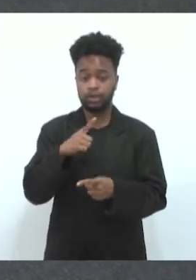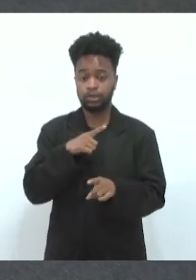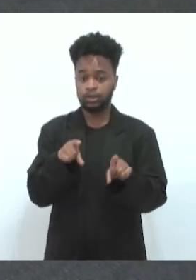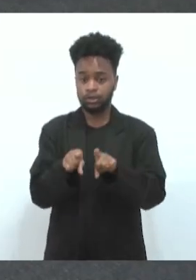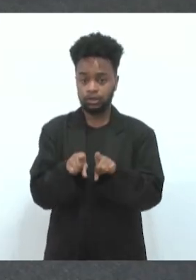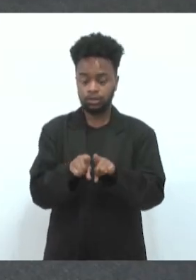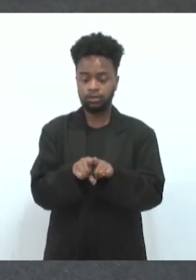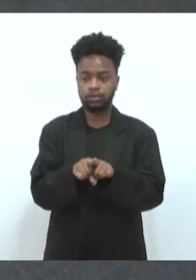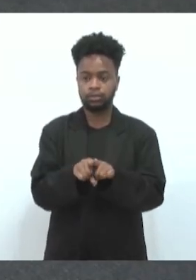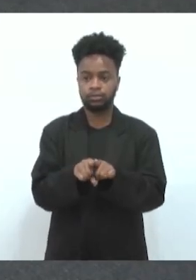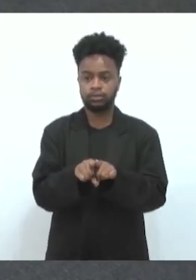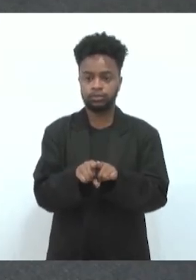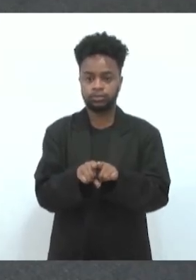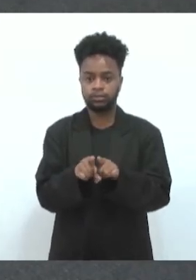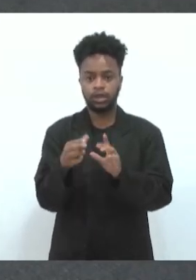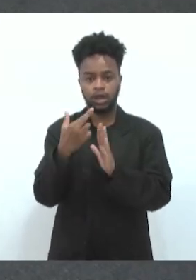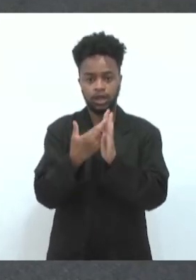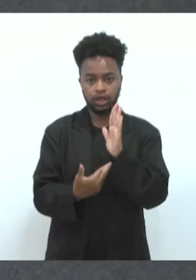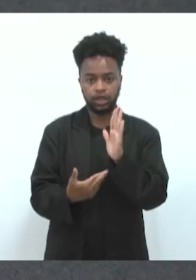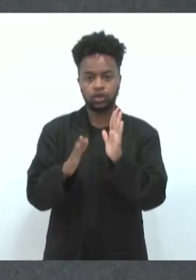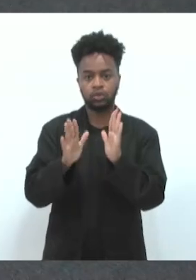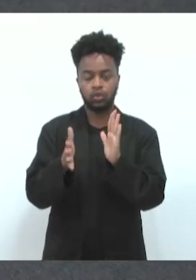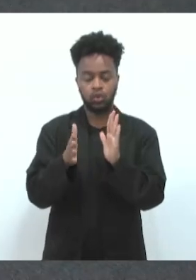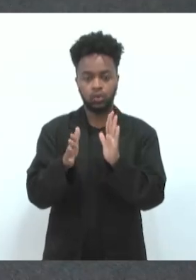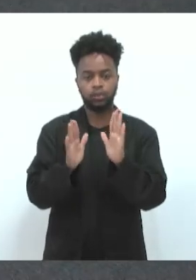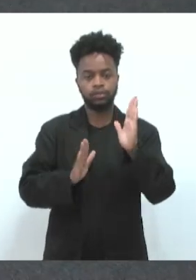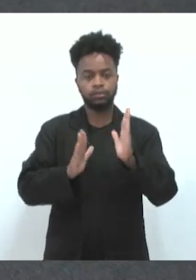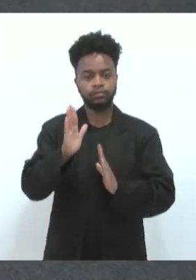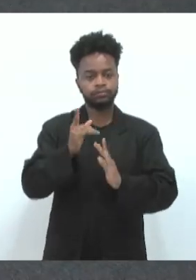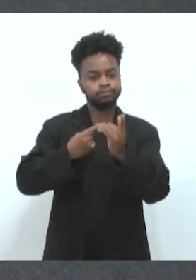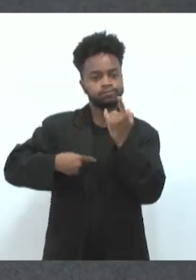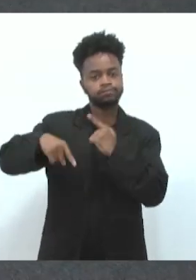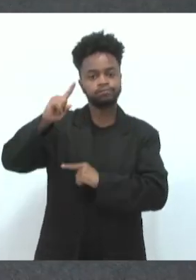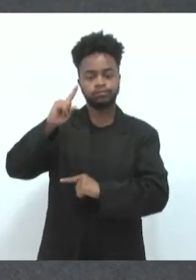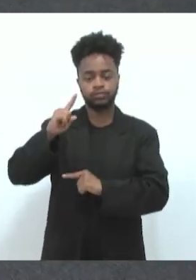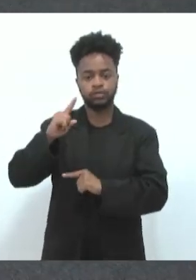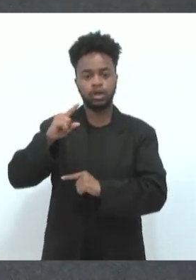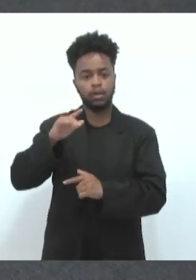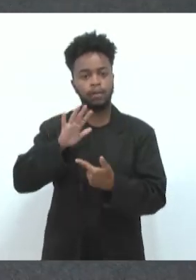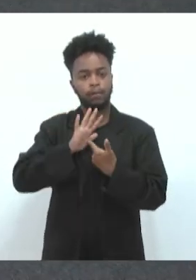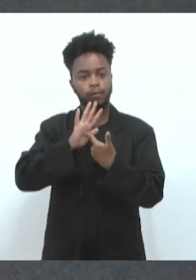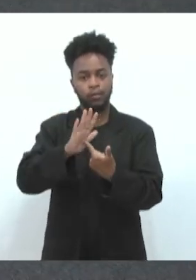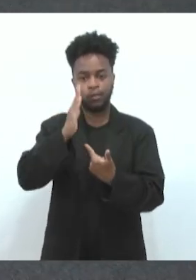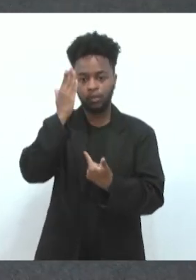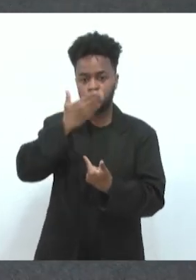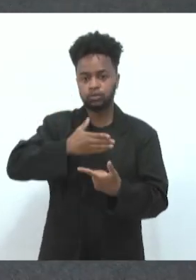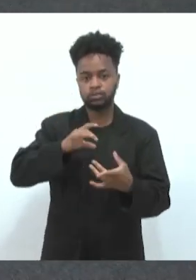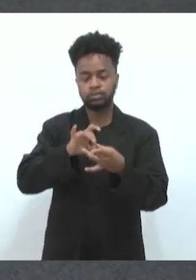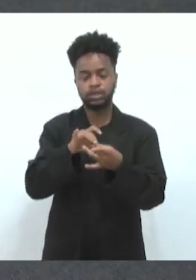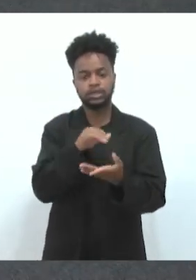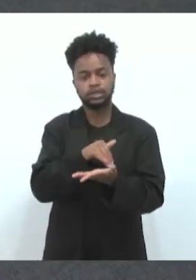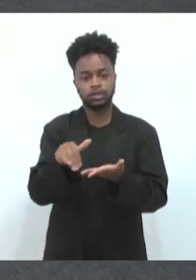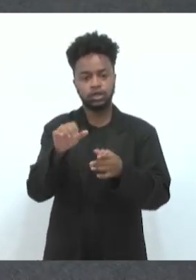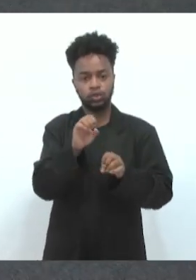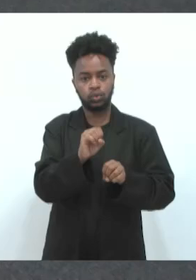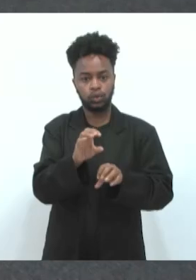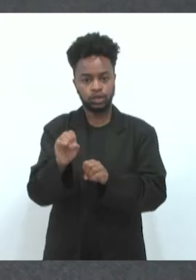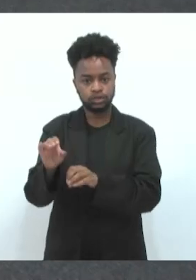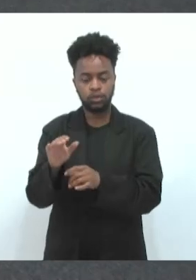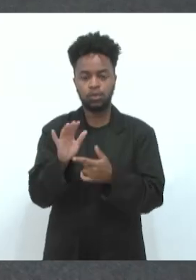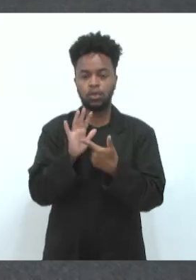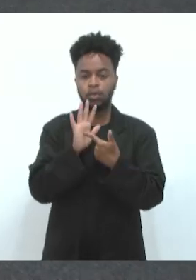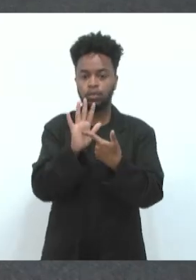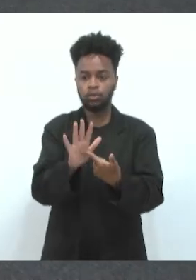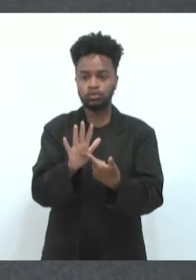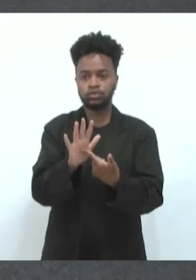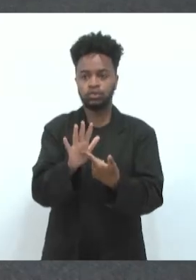já relatório do regime de recuperação fiscal que atestou, no caso da Secretaria de Educação, que a